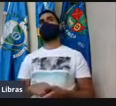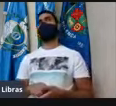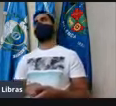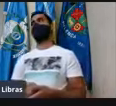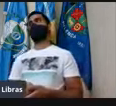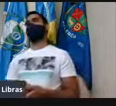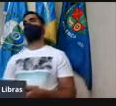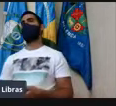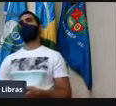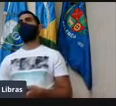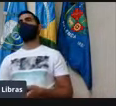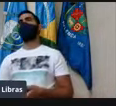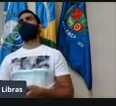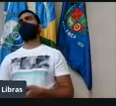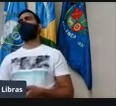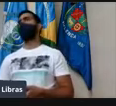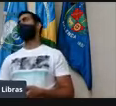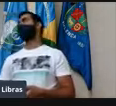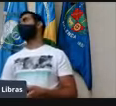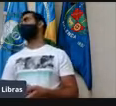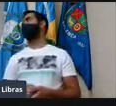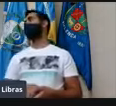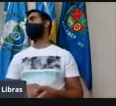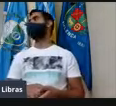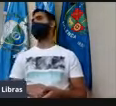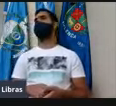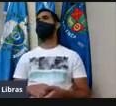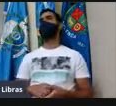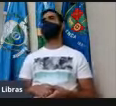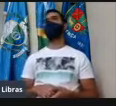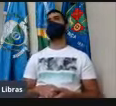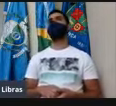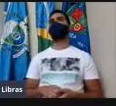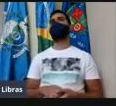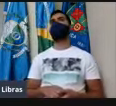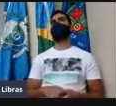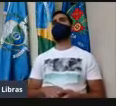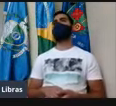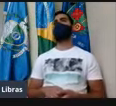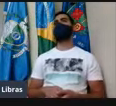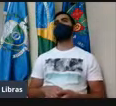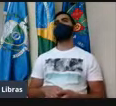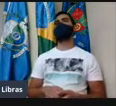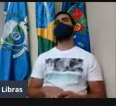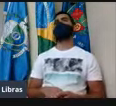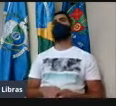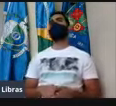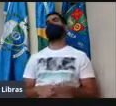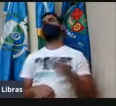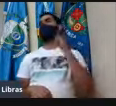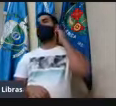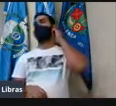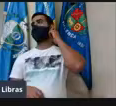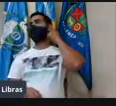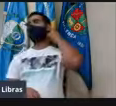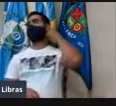Juarez. Saulo não está. Silvio, David Nogueira.